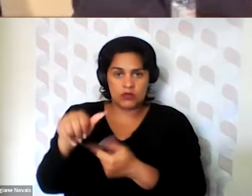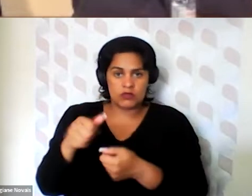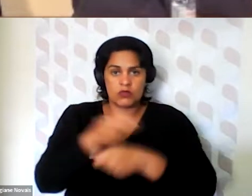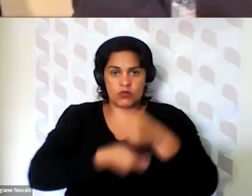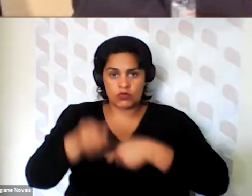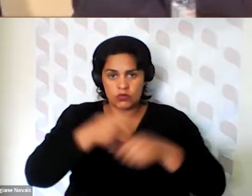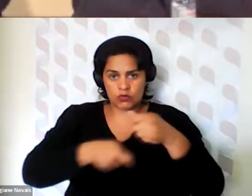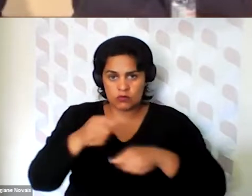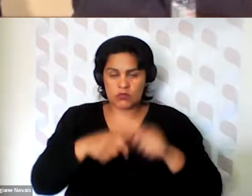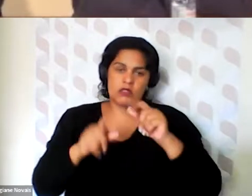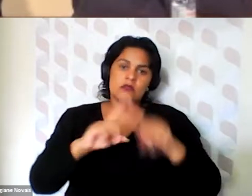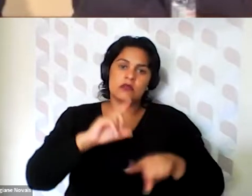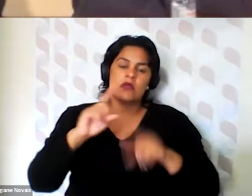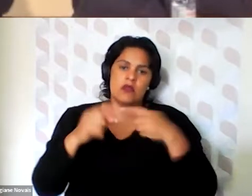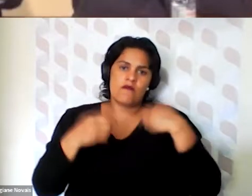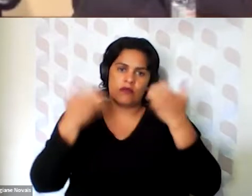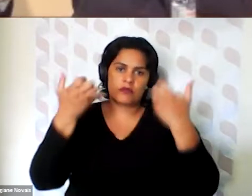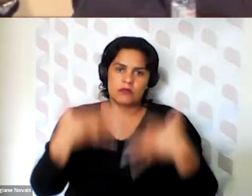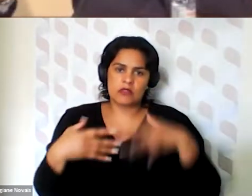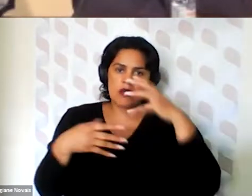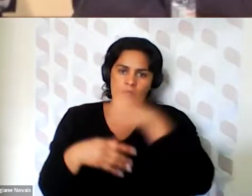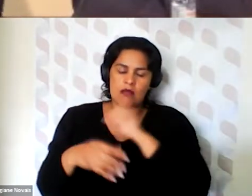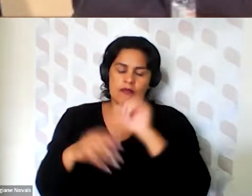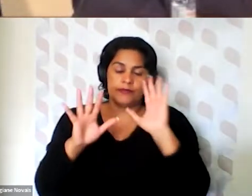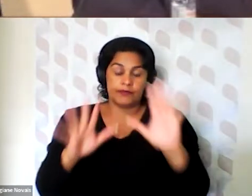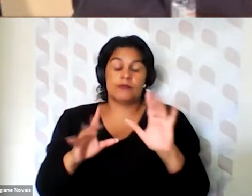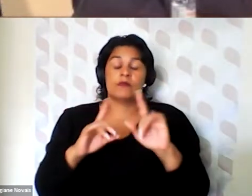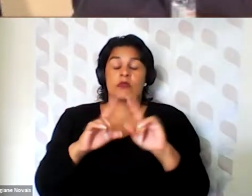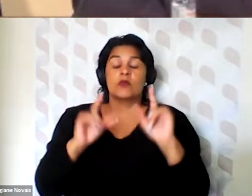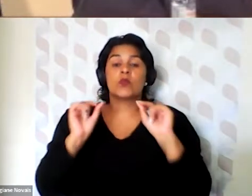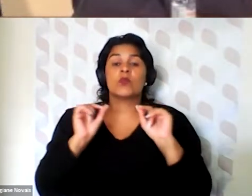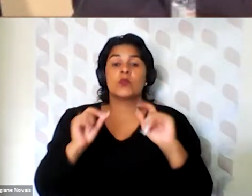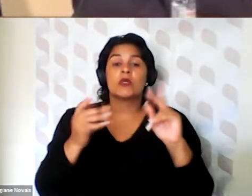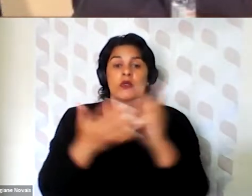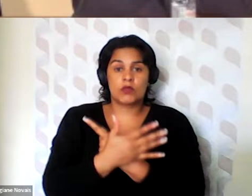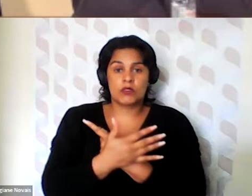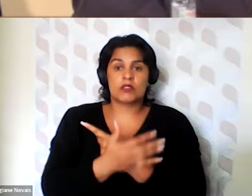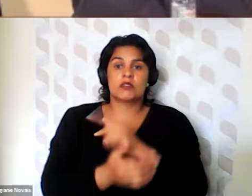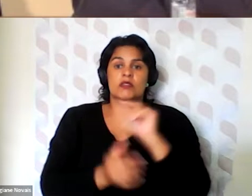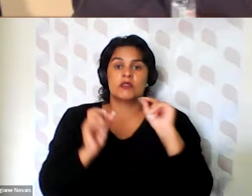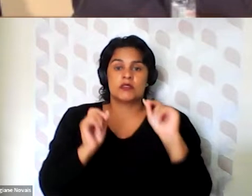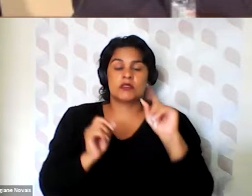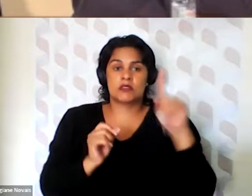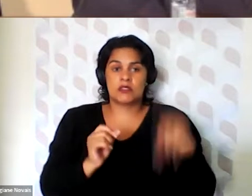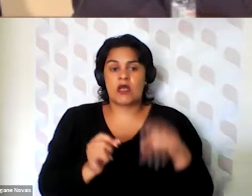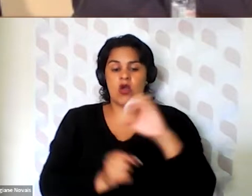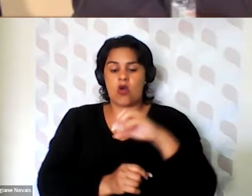obrigações. Não necessariamente ter menos obrigações é mais vantagem, né? Às vezes seria bom ter aquela obrigação, porque você